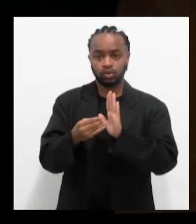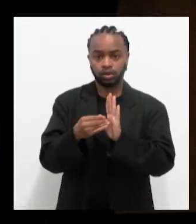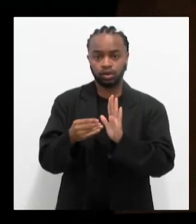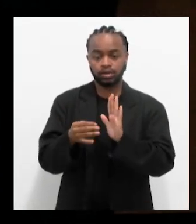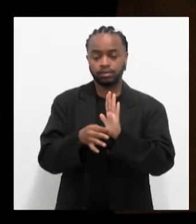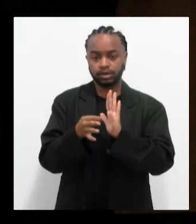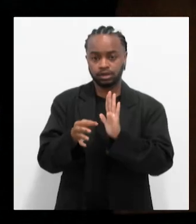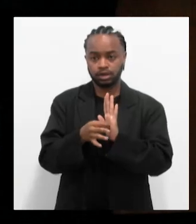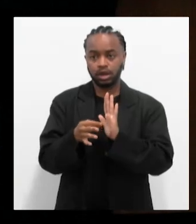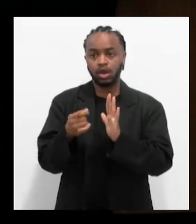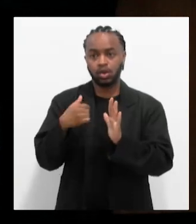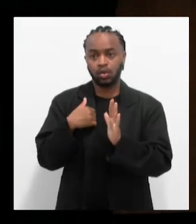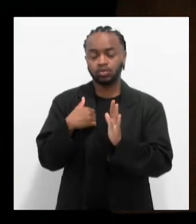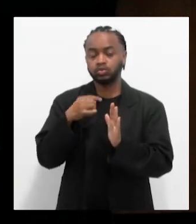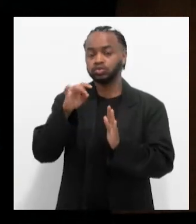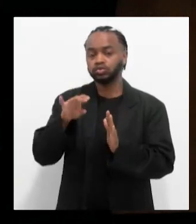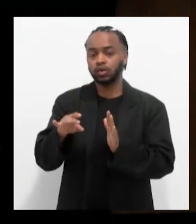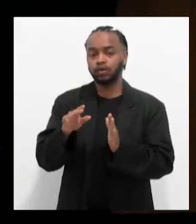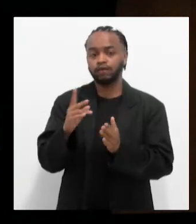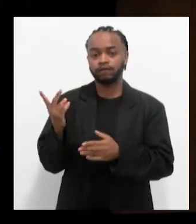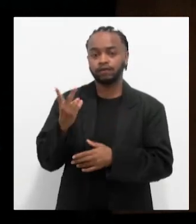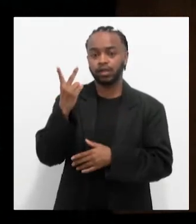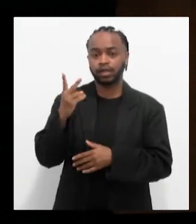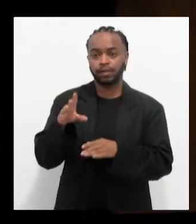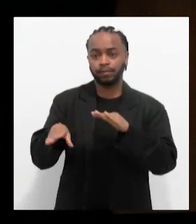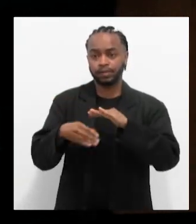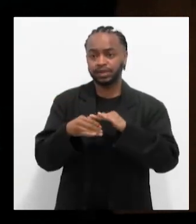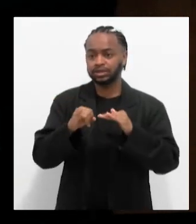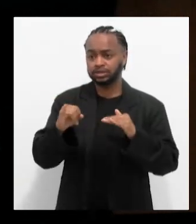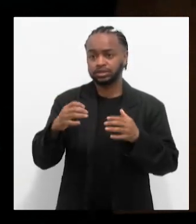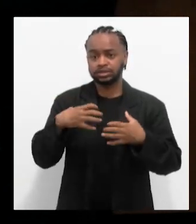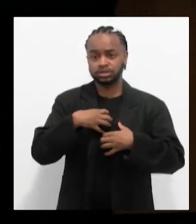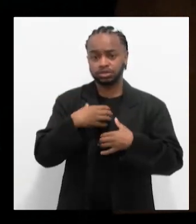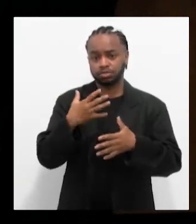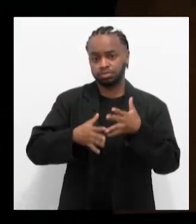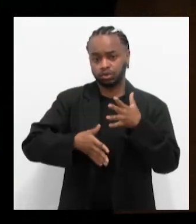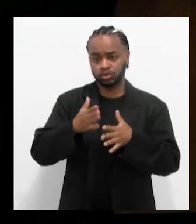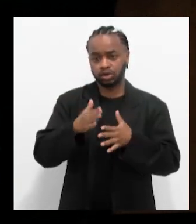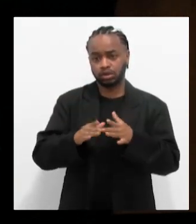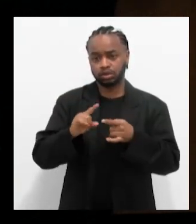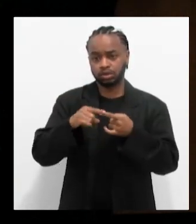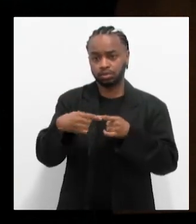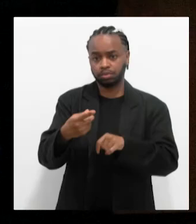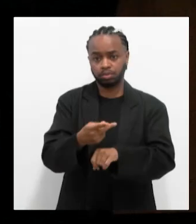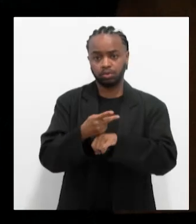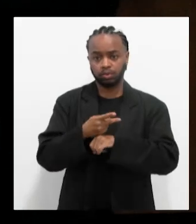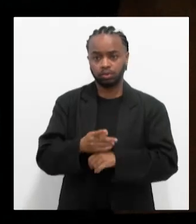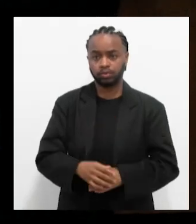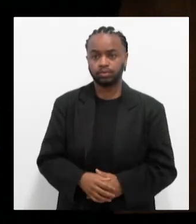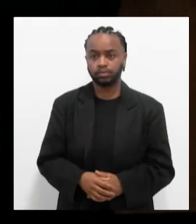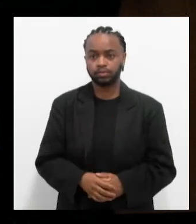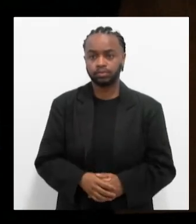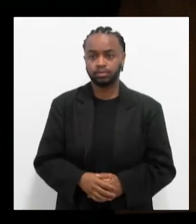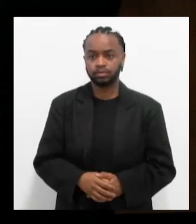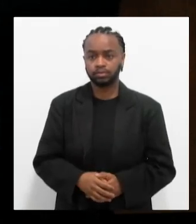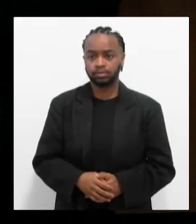passarei a reconhecer as emendas, depois aquele que se sentir prejudicado, que recorra às instâncias da casa necessárias. Obrigado,